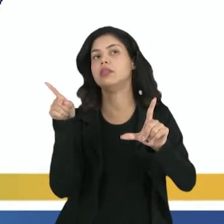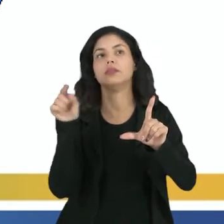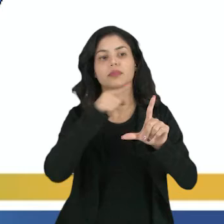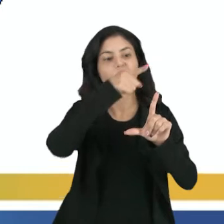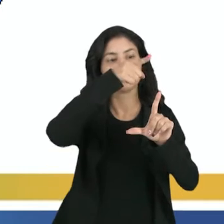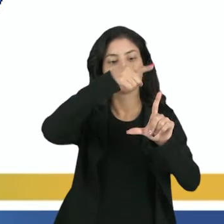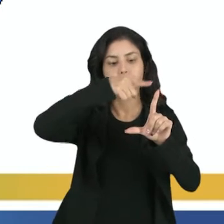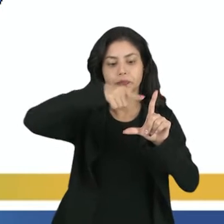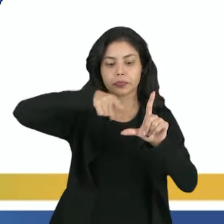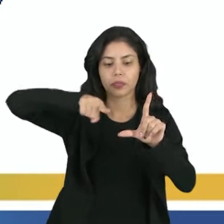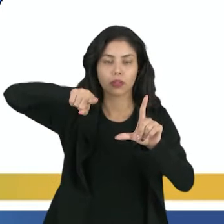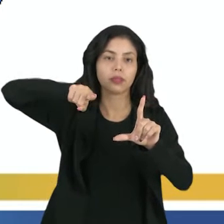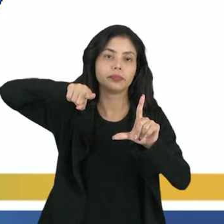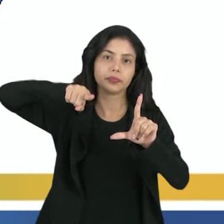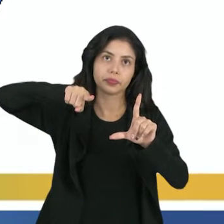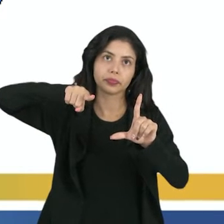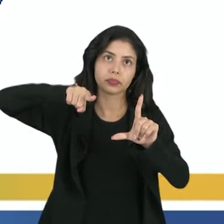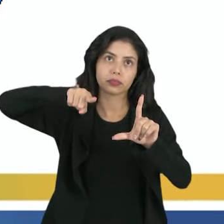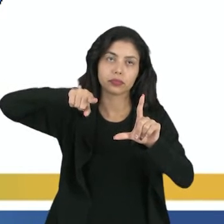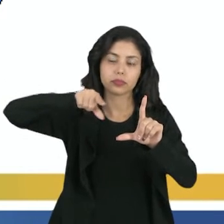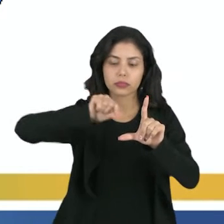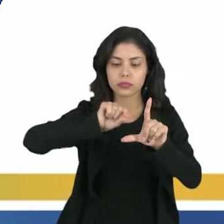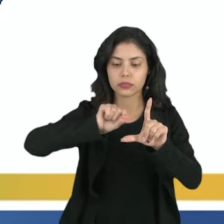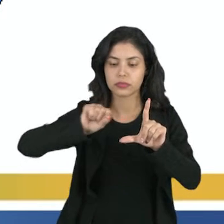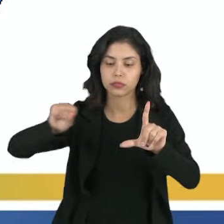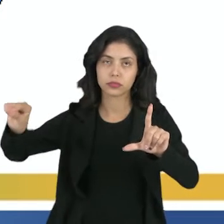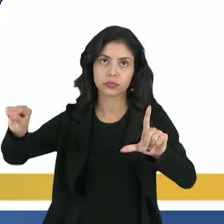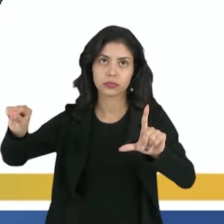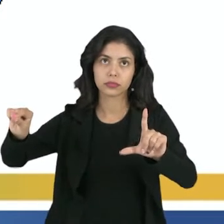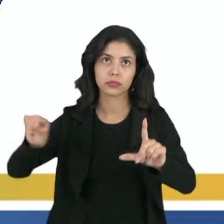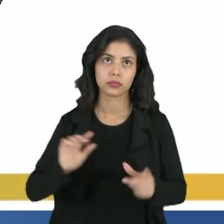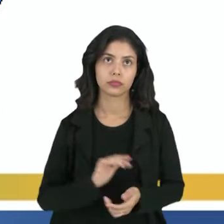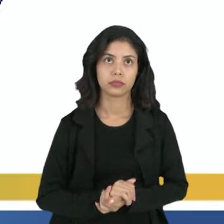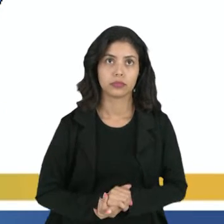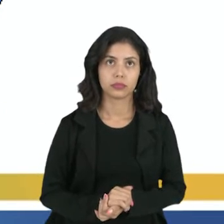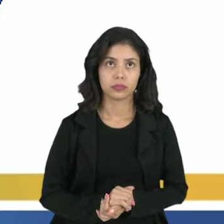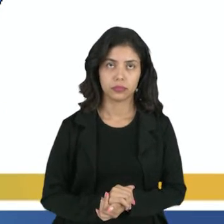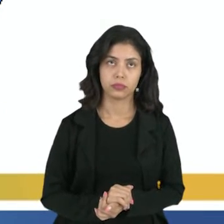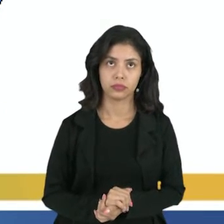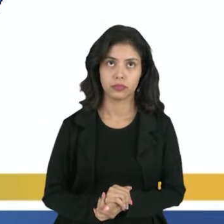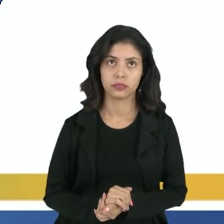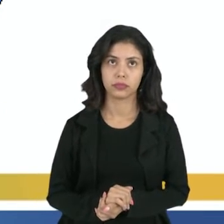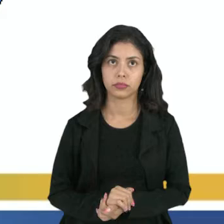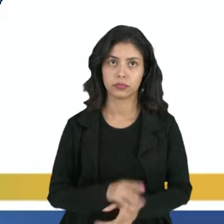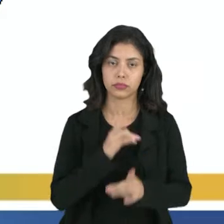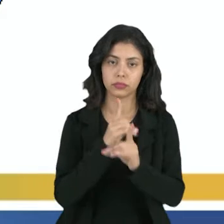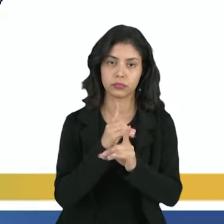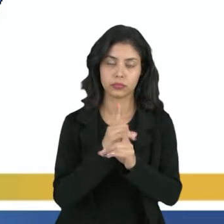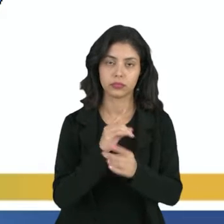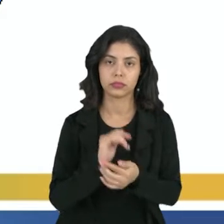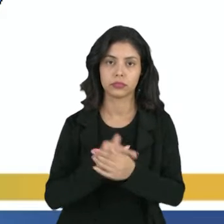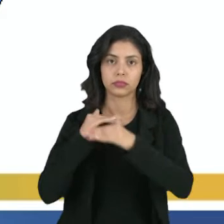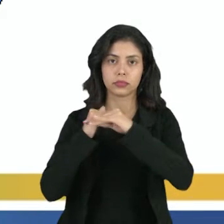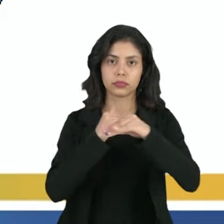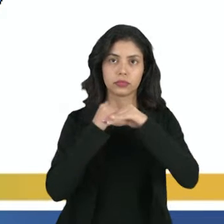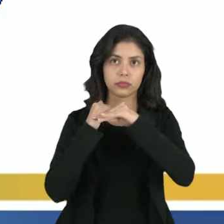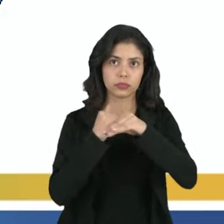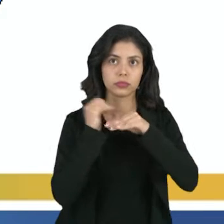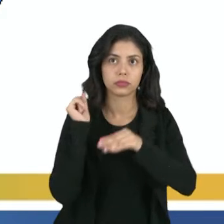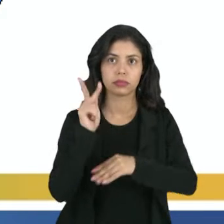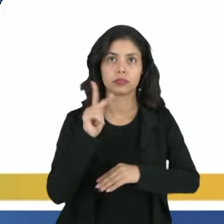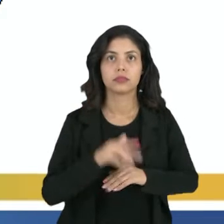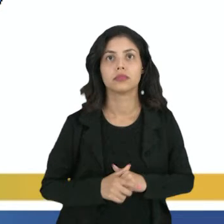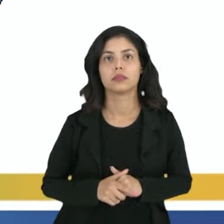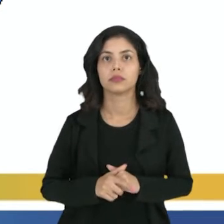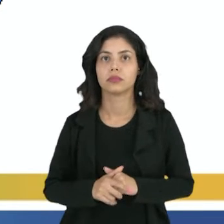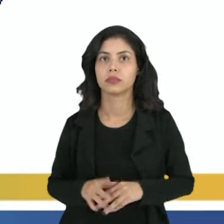a velocidade da reação direta e nesse ponto aqui ela encontra um equilíbrio,